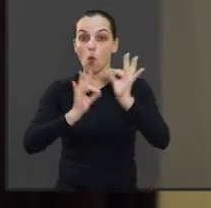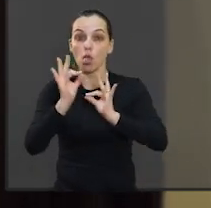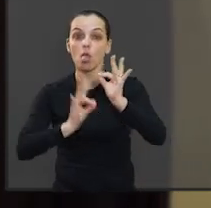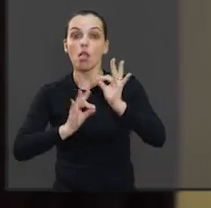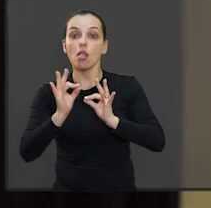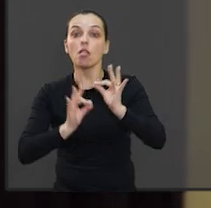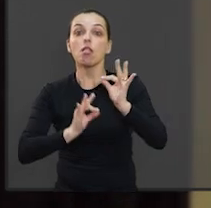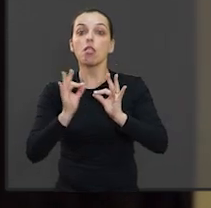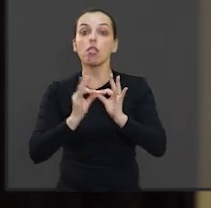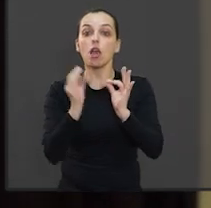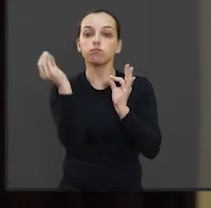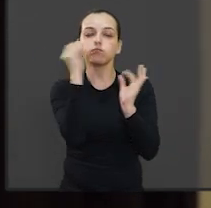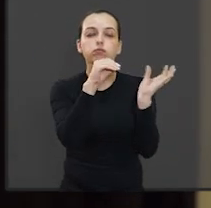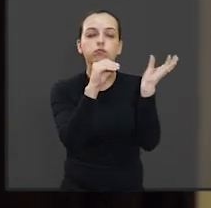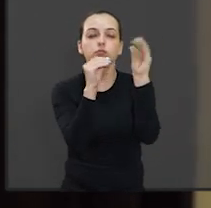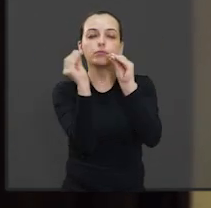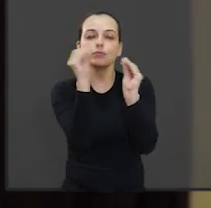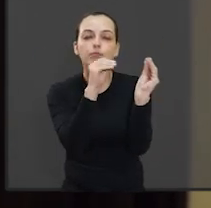uma situação